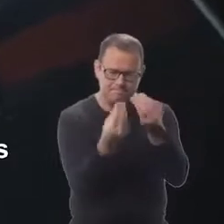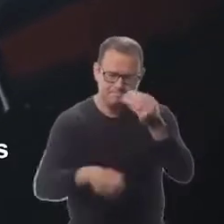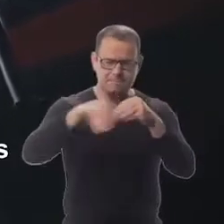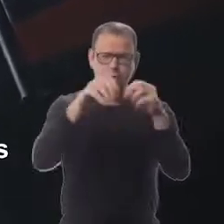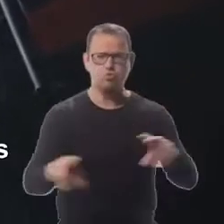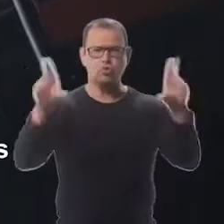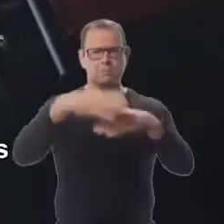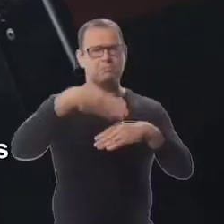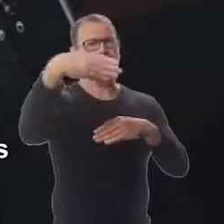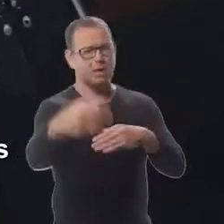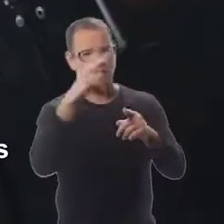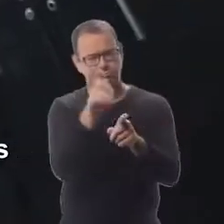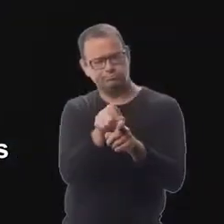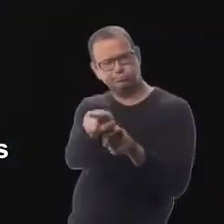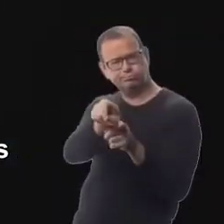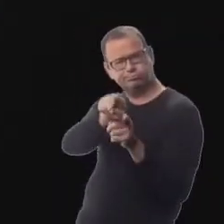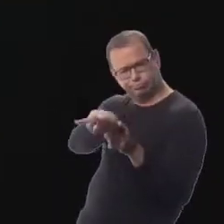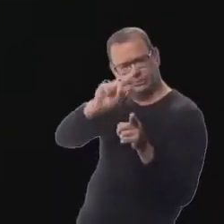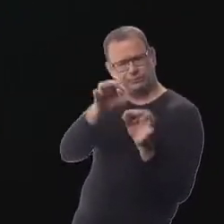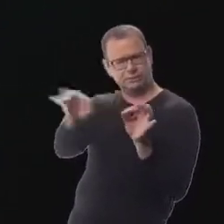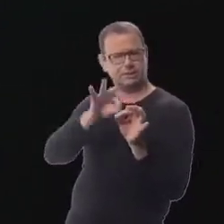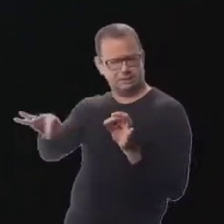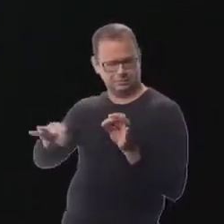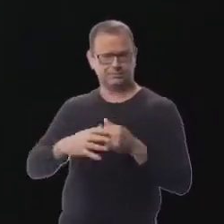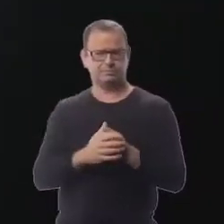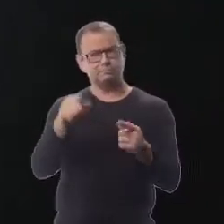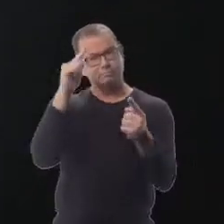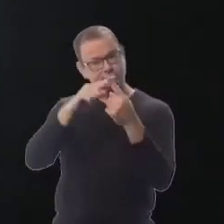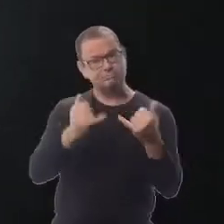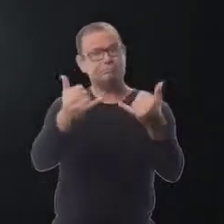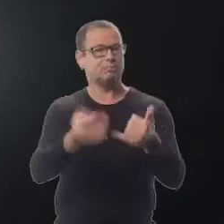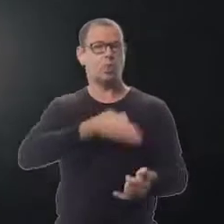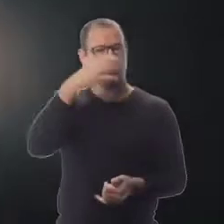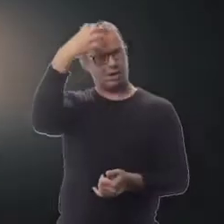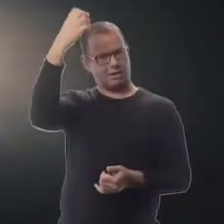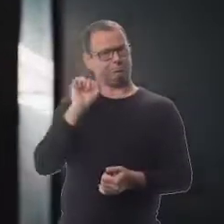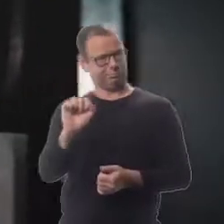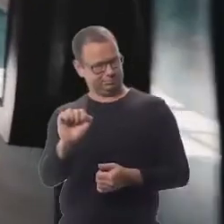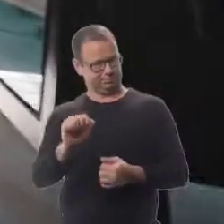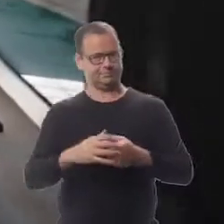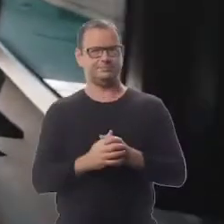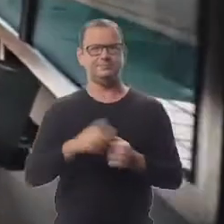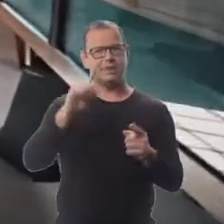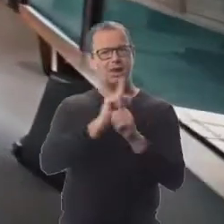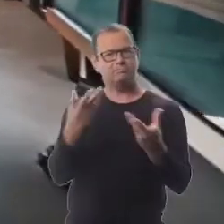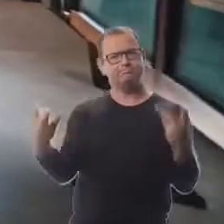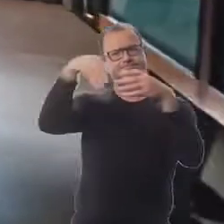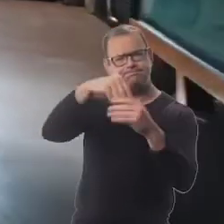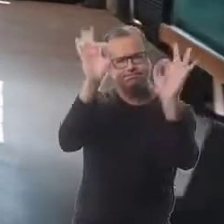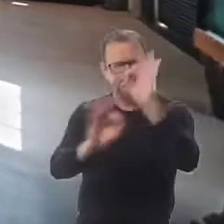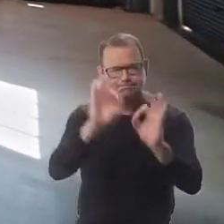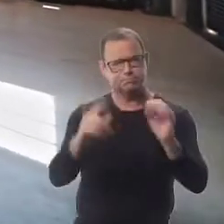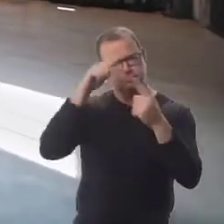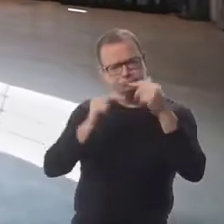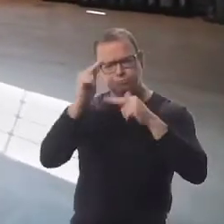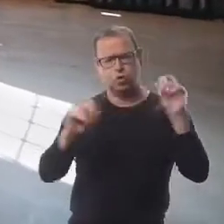tendo duas linhas de via larga. Aqui está o comboio real. adquirido pela Companhia de Caminhos de Ferro do Sul para